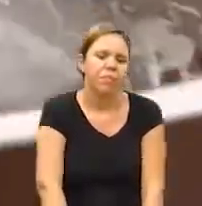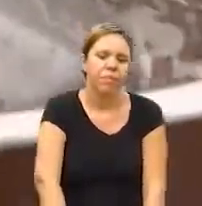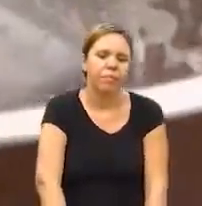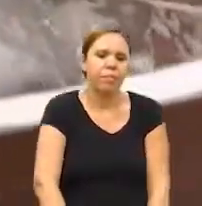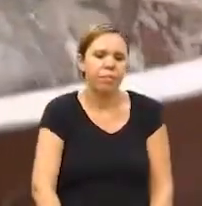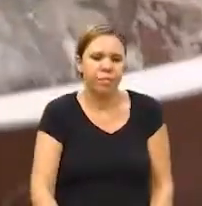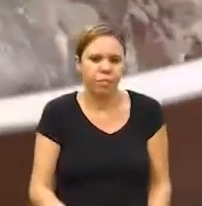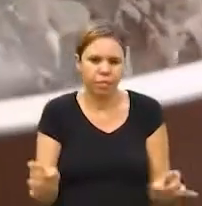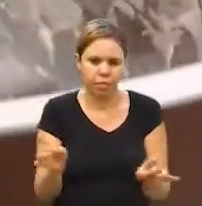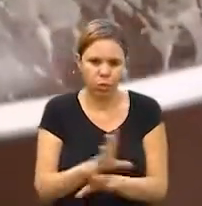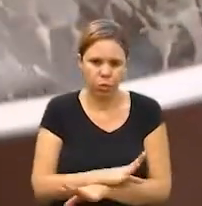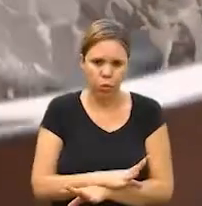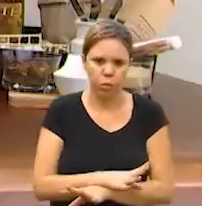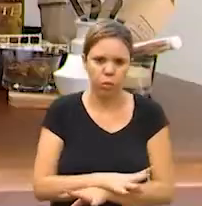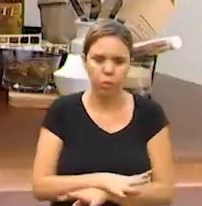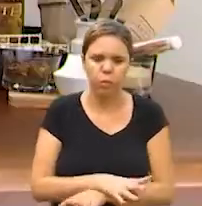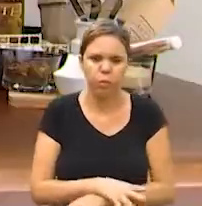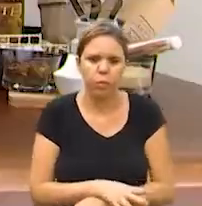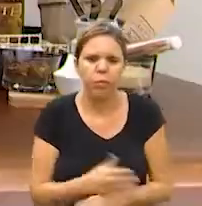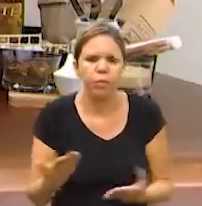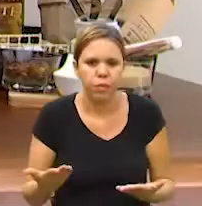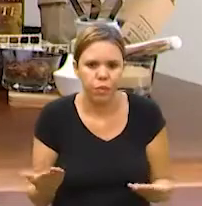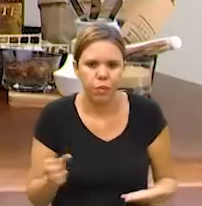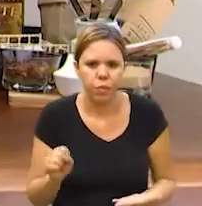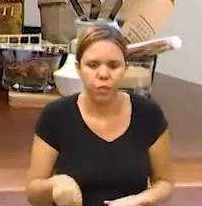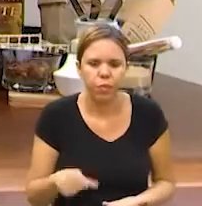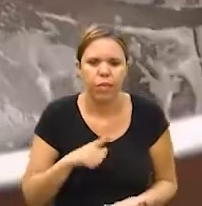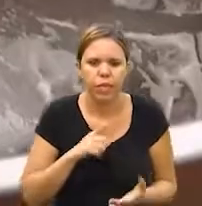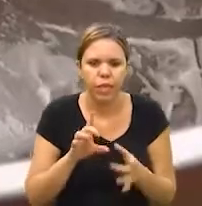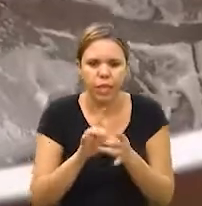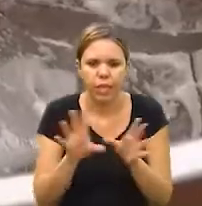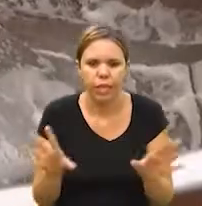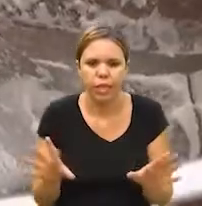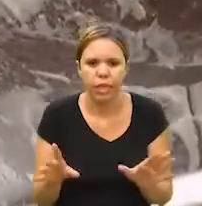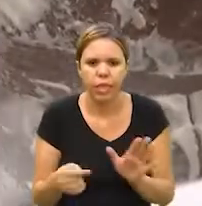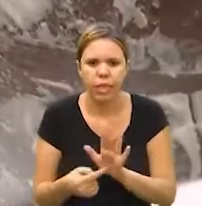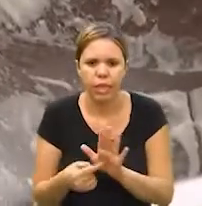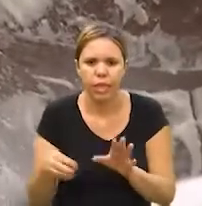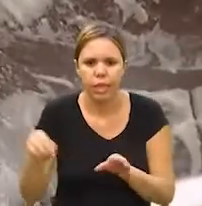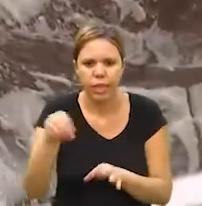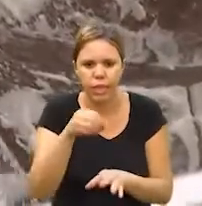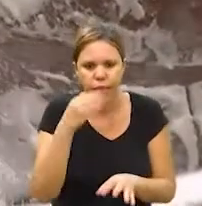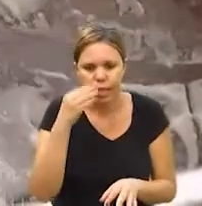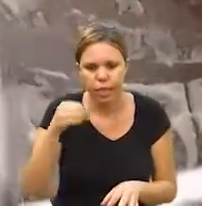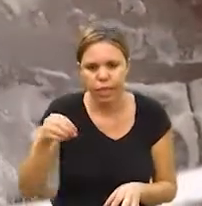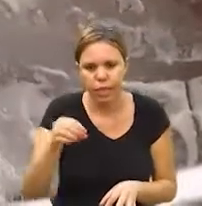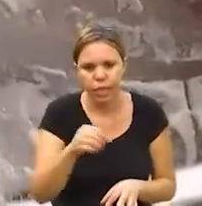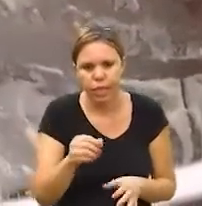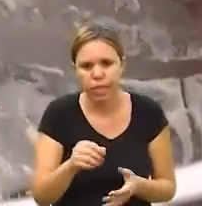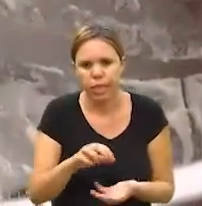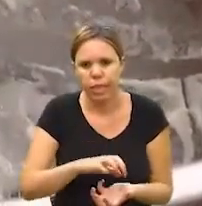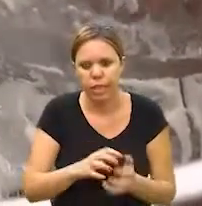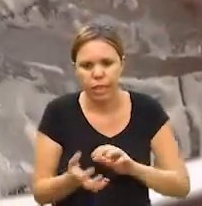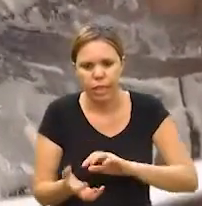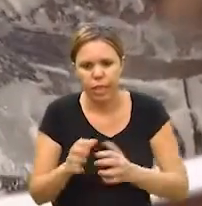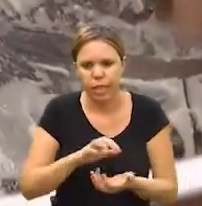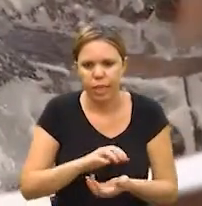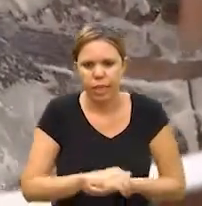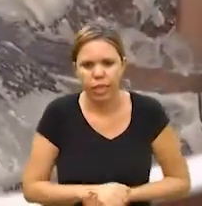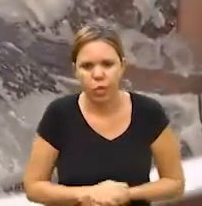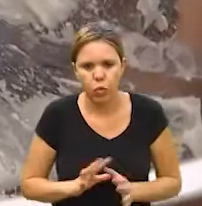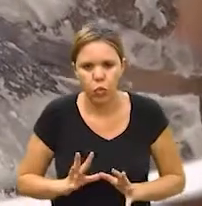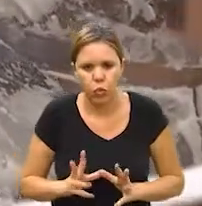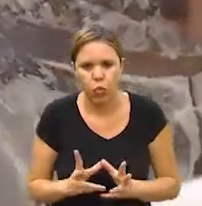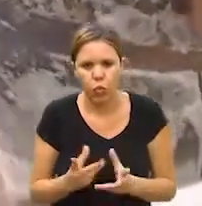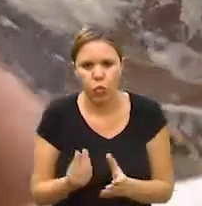Pronto. Pronto? Pronto. E agora sim, eu tenho liberdade de colocar o sal na nossa massa. Coloca